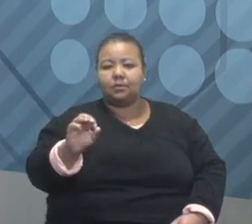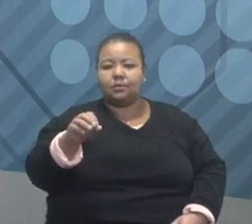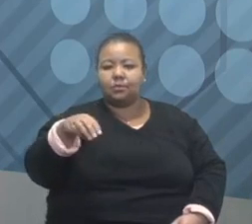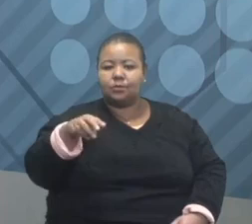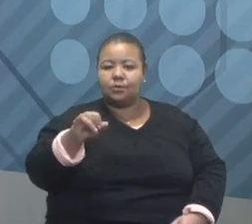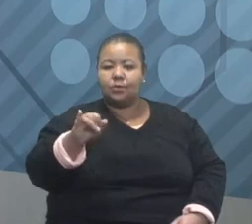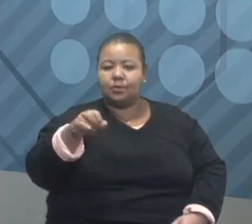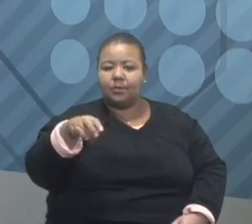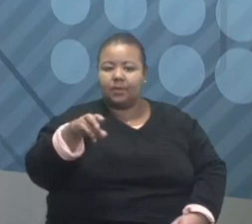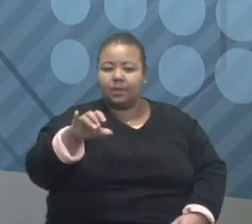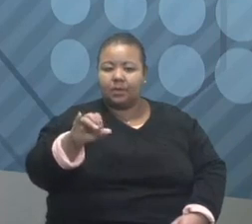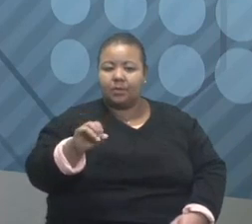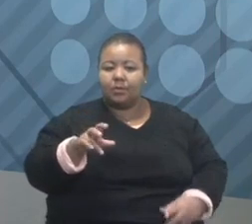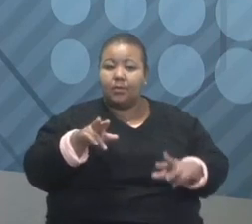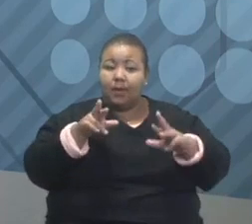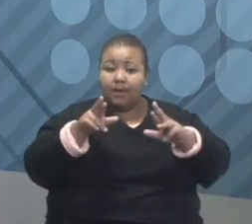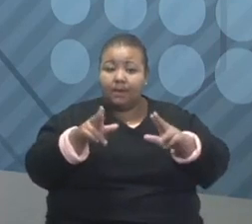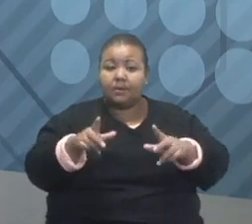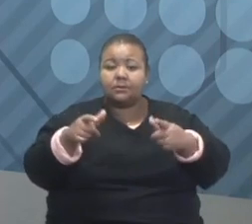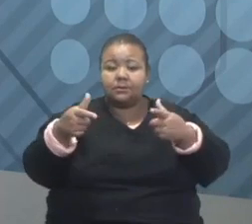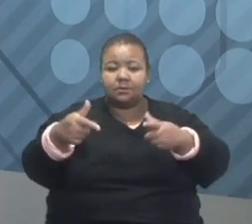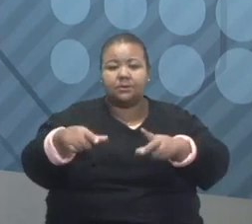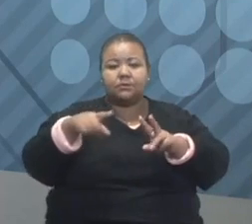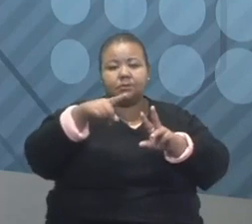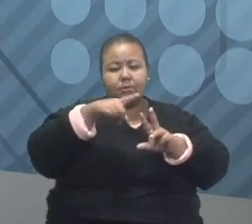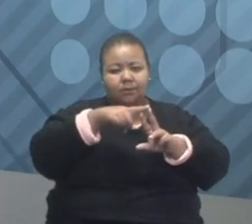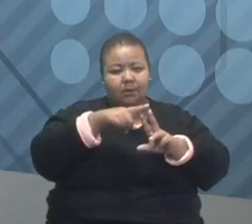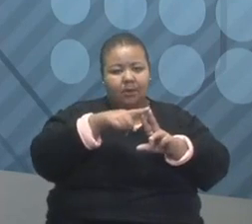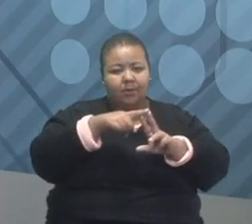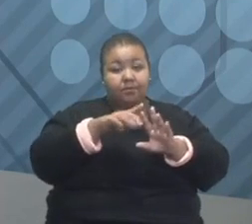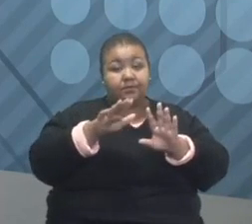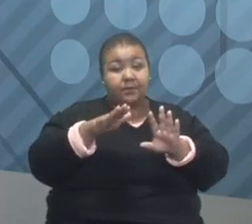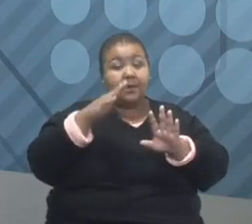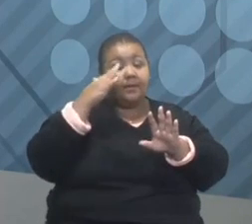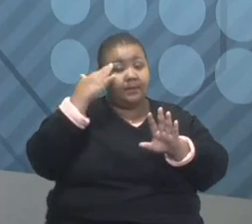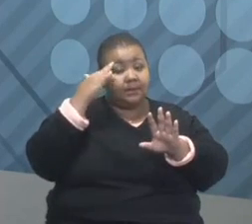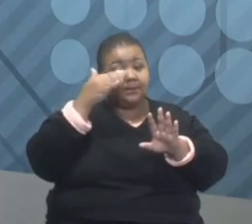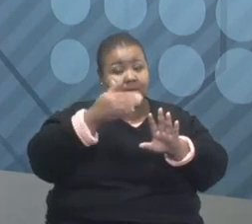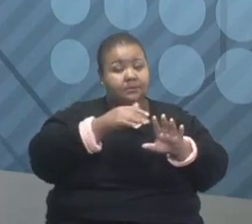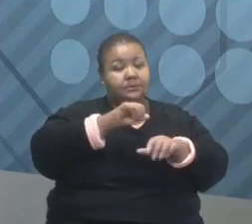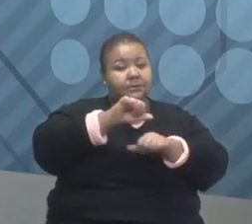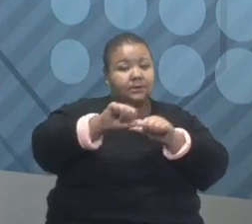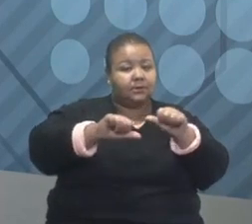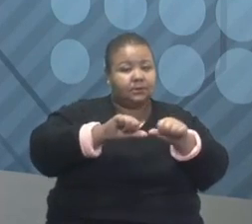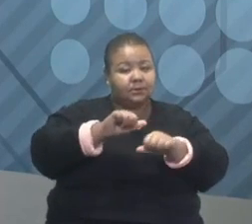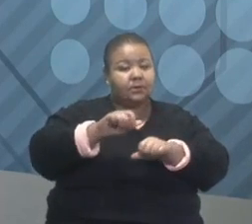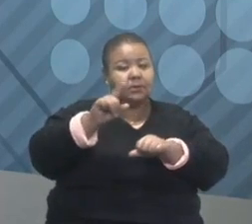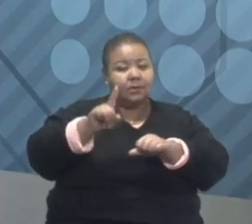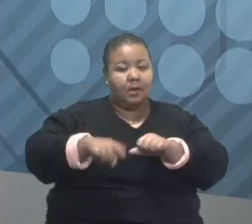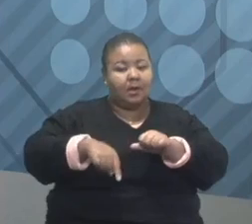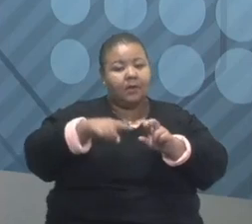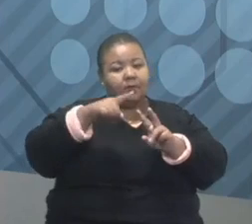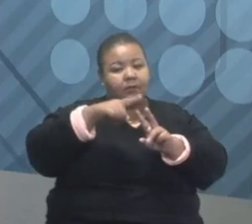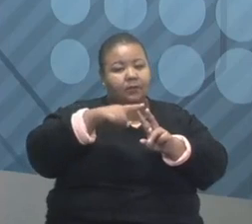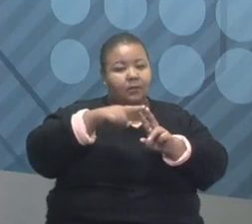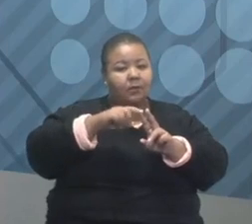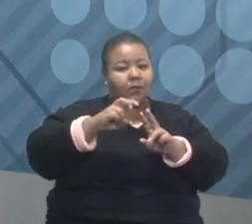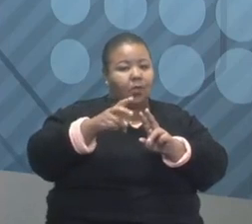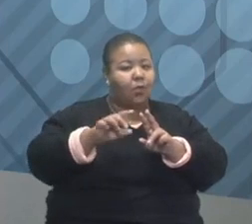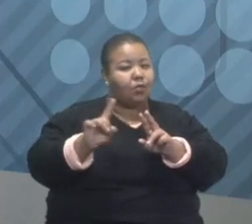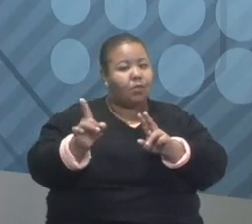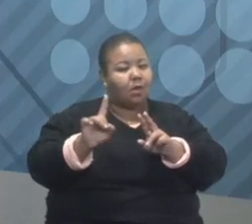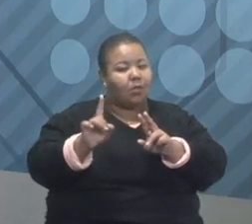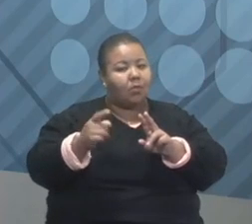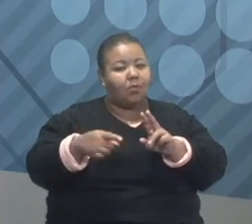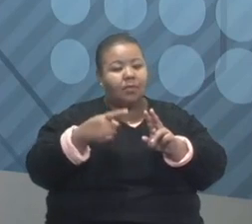sabermos, por exemplo, se uma transformação é linear ou não, nós temos que verificar essas duas condições. Mas como realizar isso? Para